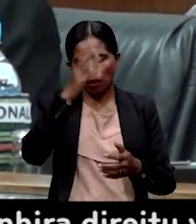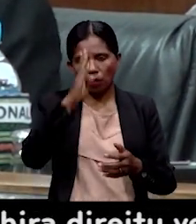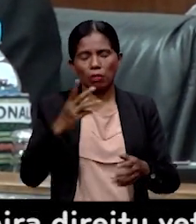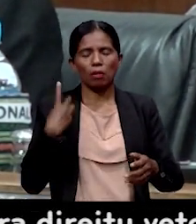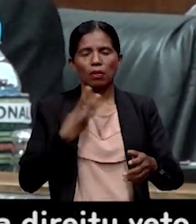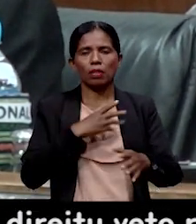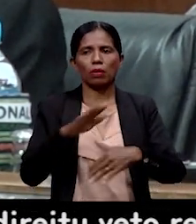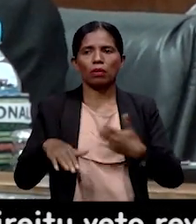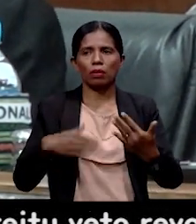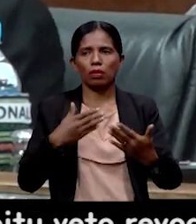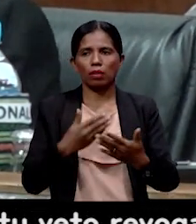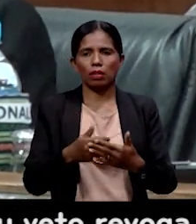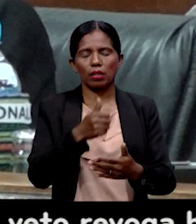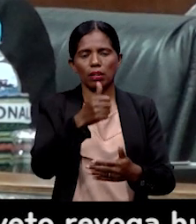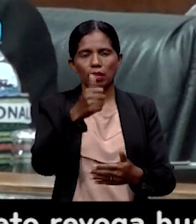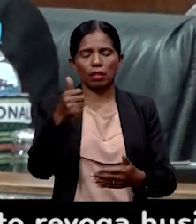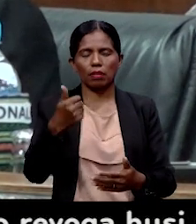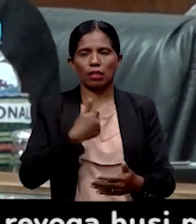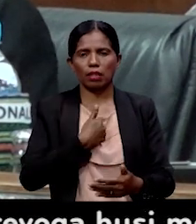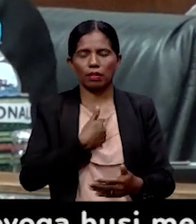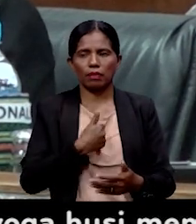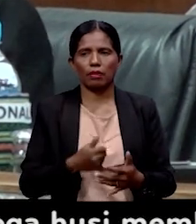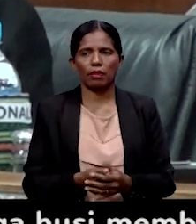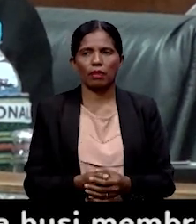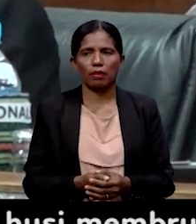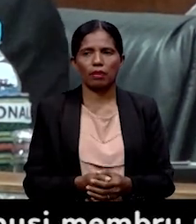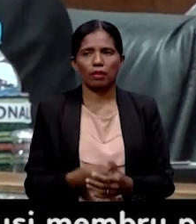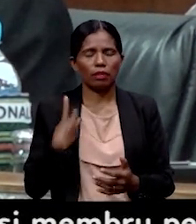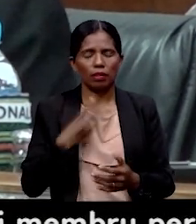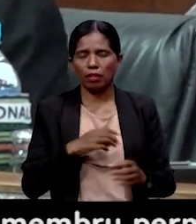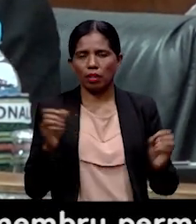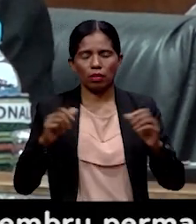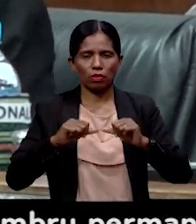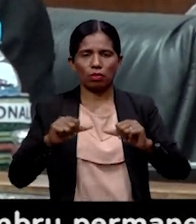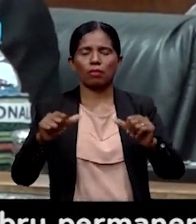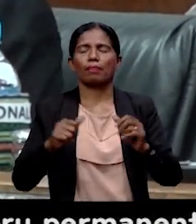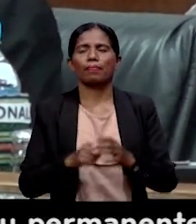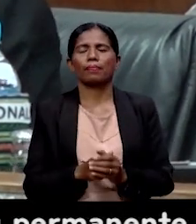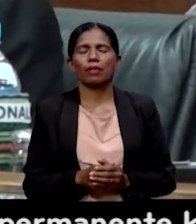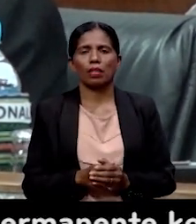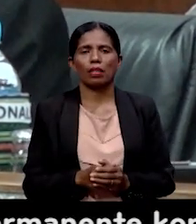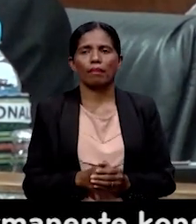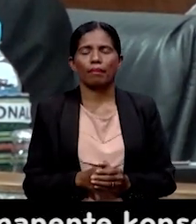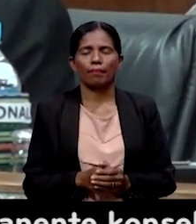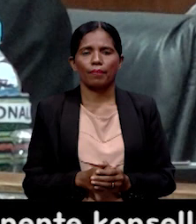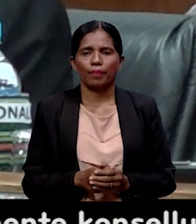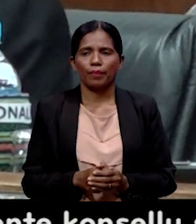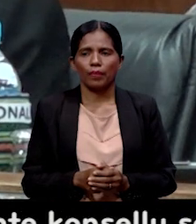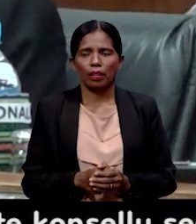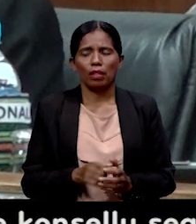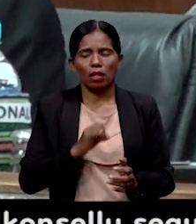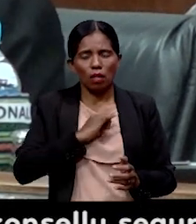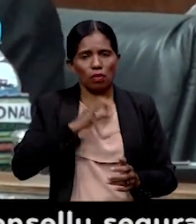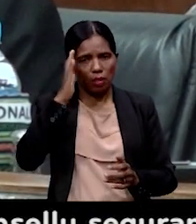ter outro, e dirá que vai ter outro. Eita, eita, lá vai, né? Nebe, muito respeito.